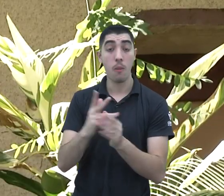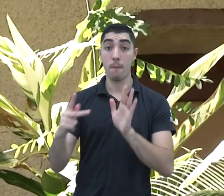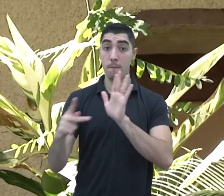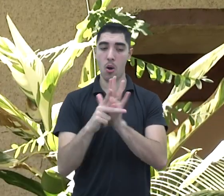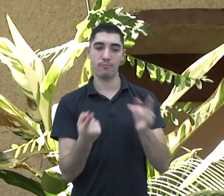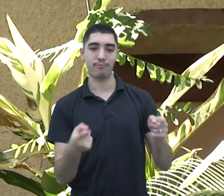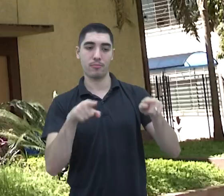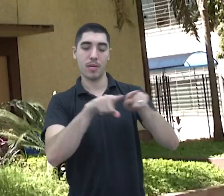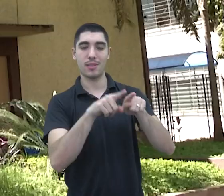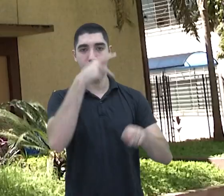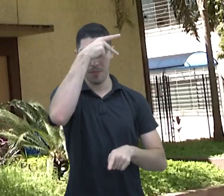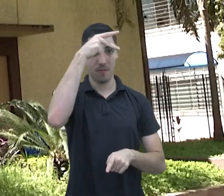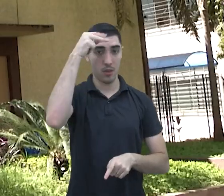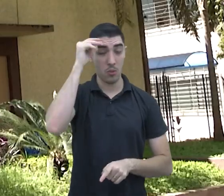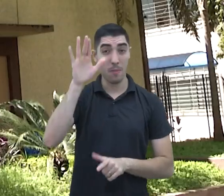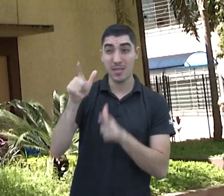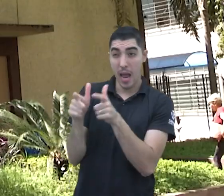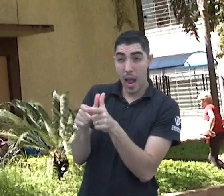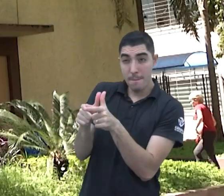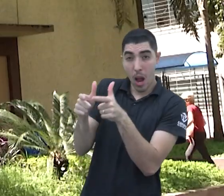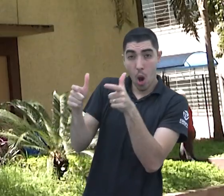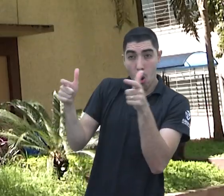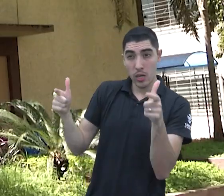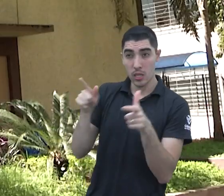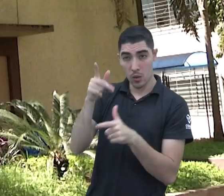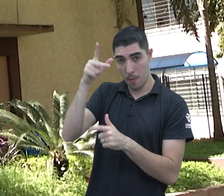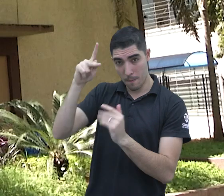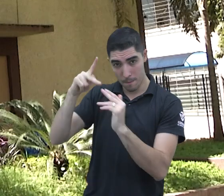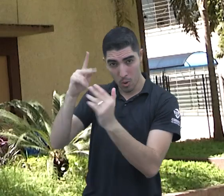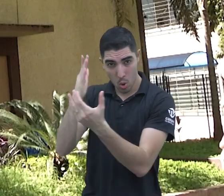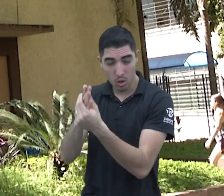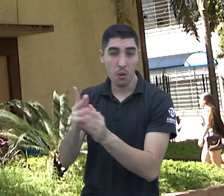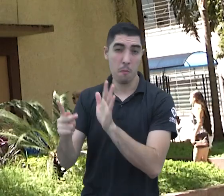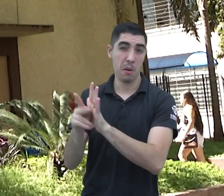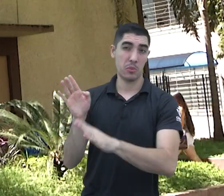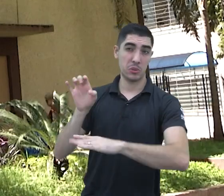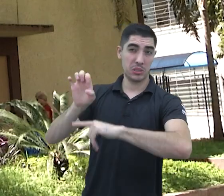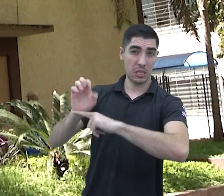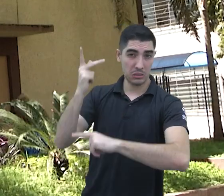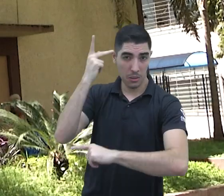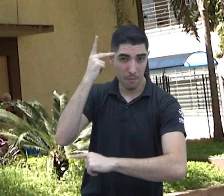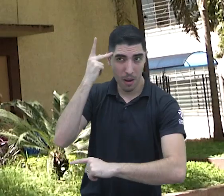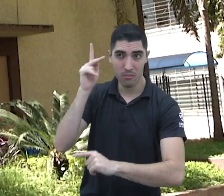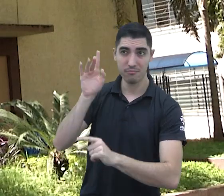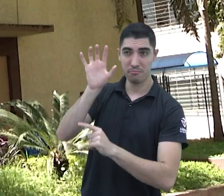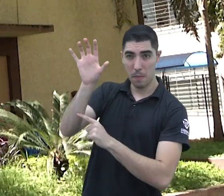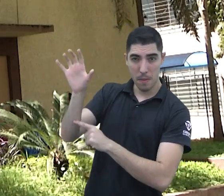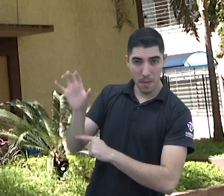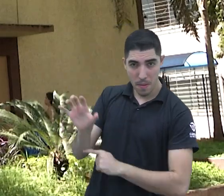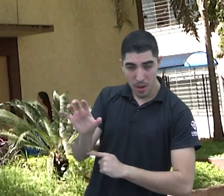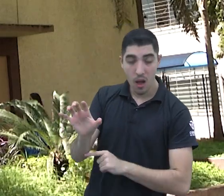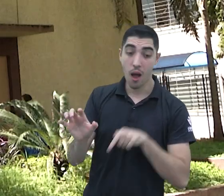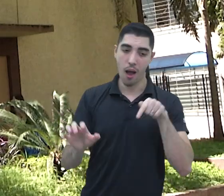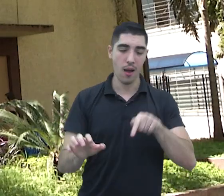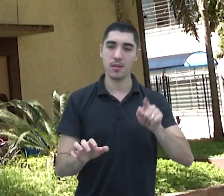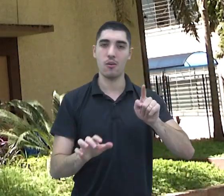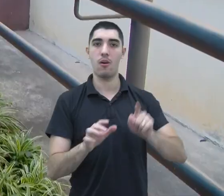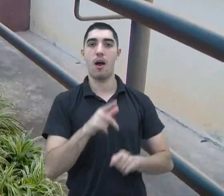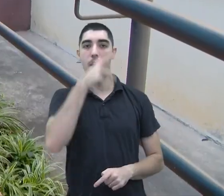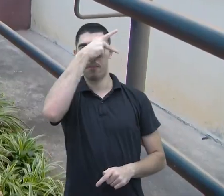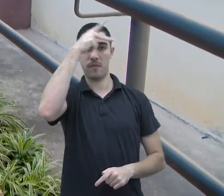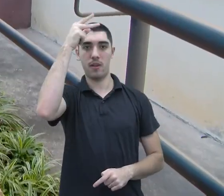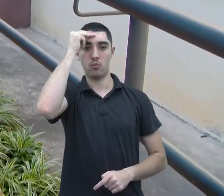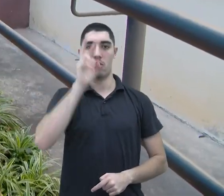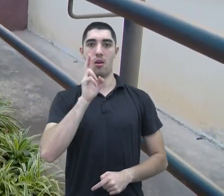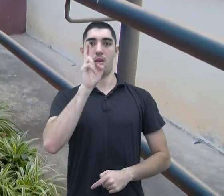Enquanto na maioria das cidades a defesa do direito do consumidor é feita pelo Estado, aqui a gestão é feita pela Prefeitura.